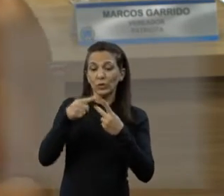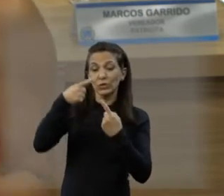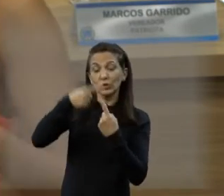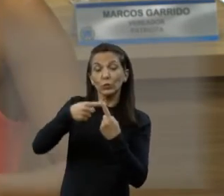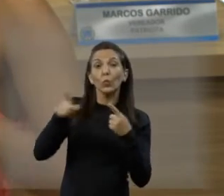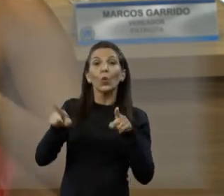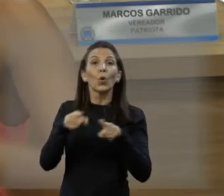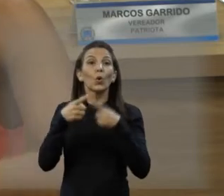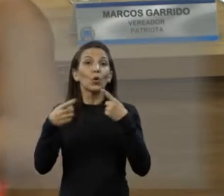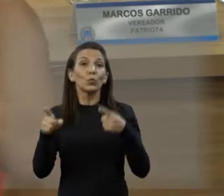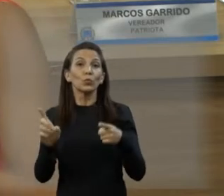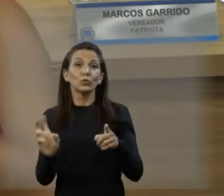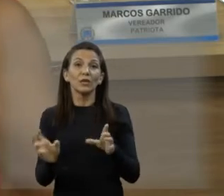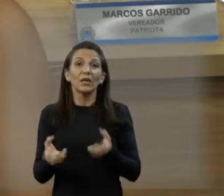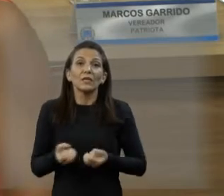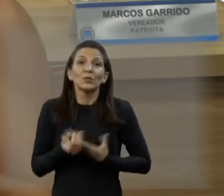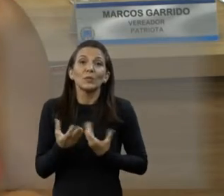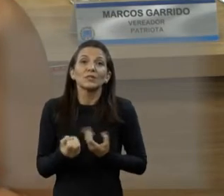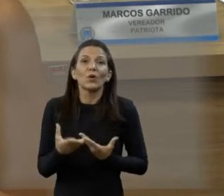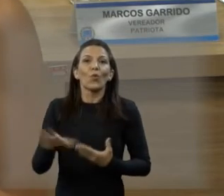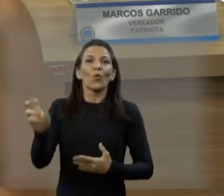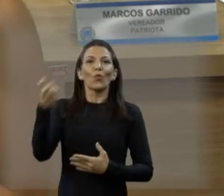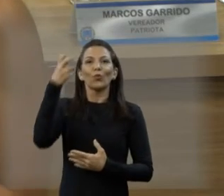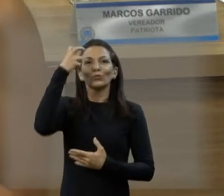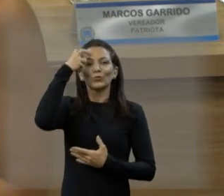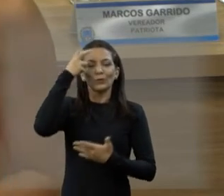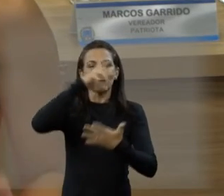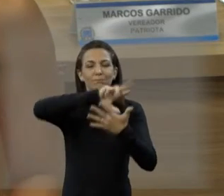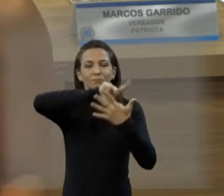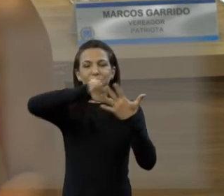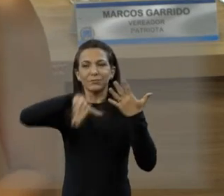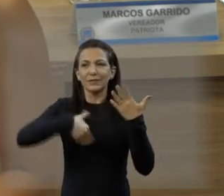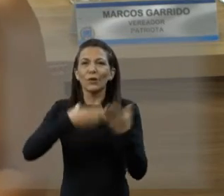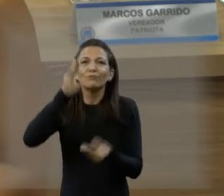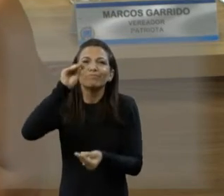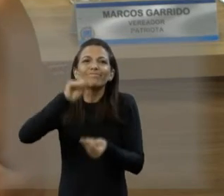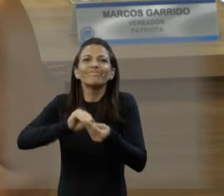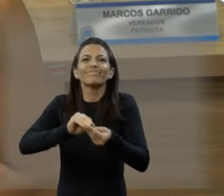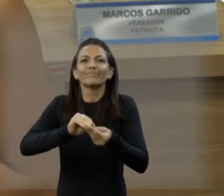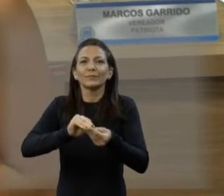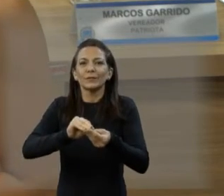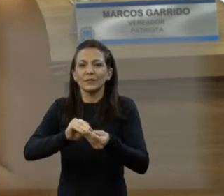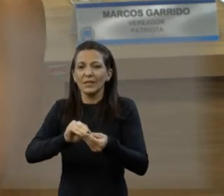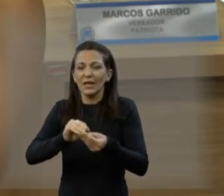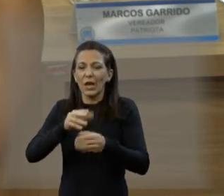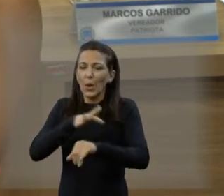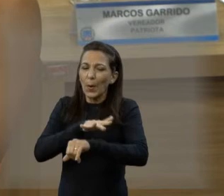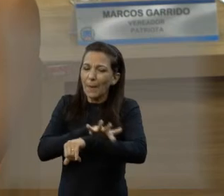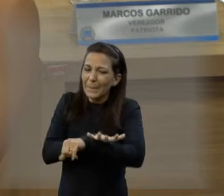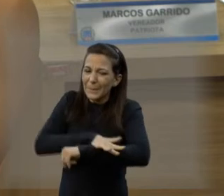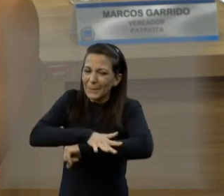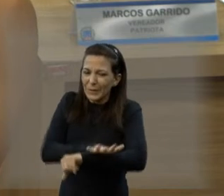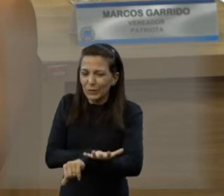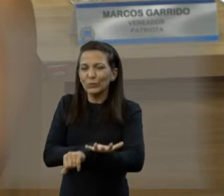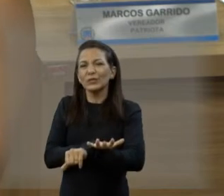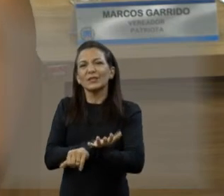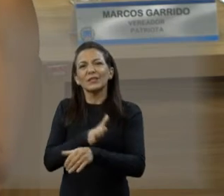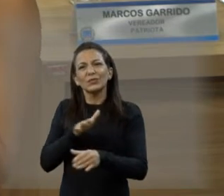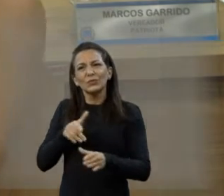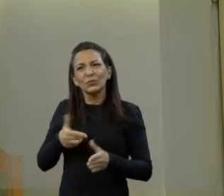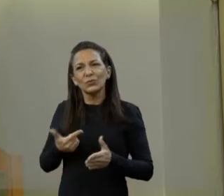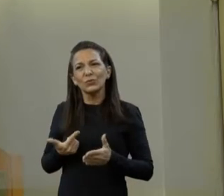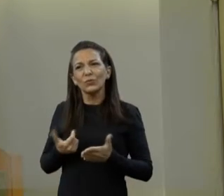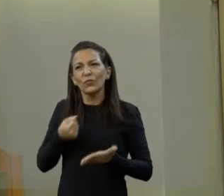abrangência é para abranger muito mais expressões e não para suprimir porque daí reforçam preconceito obrigada a vereadora aquela